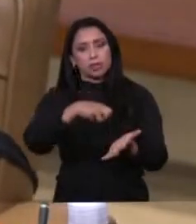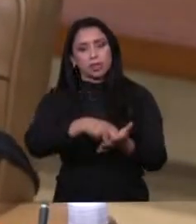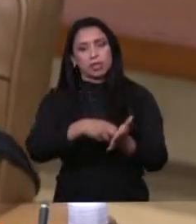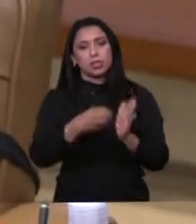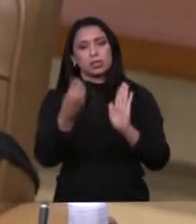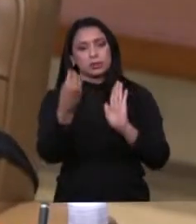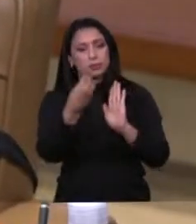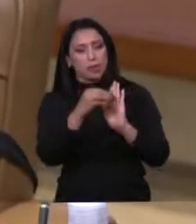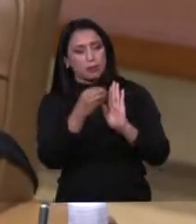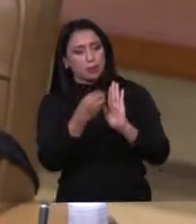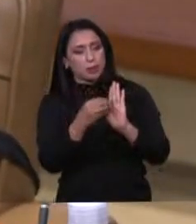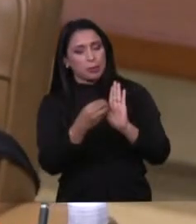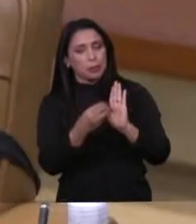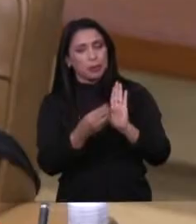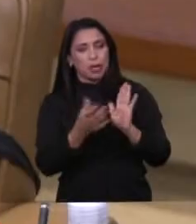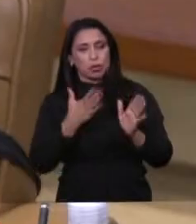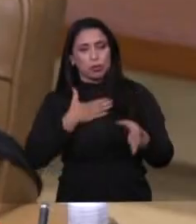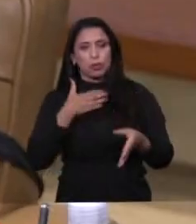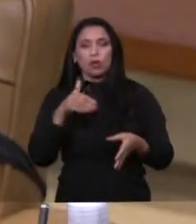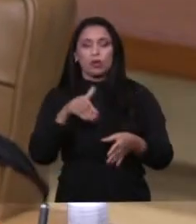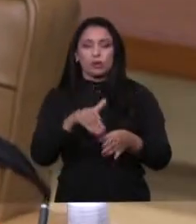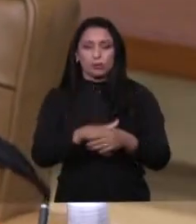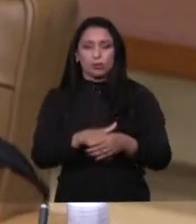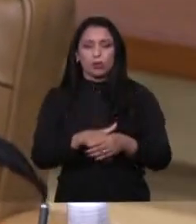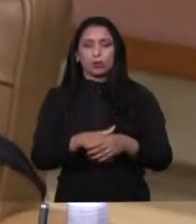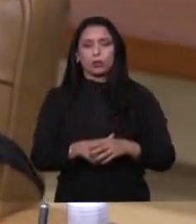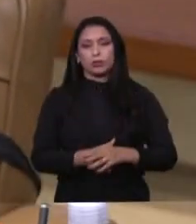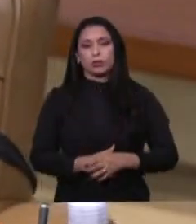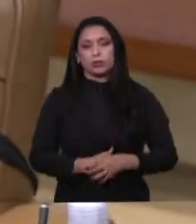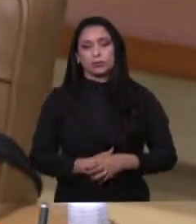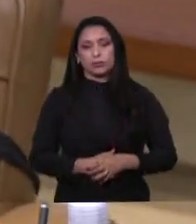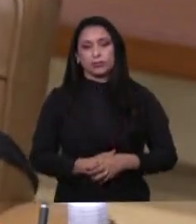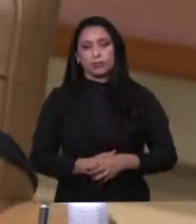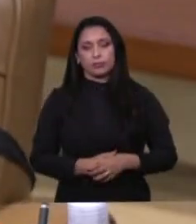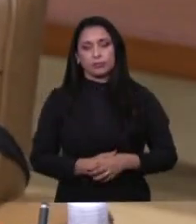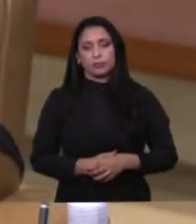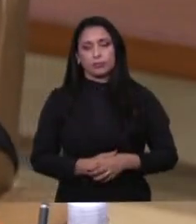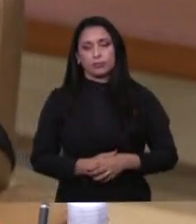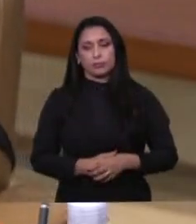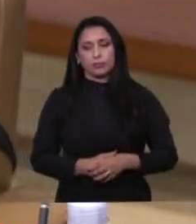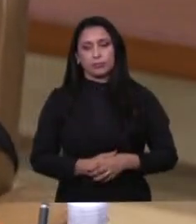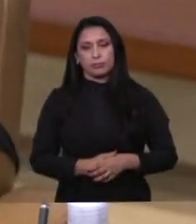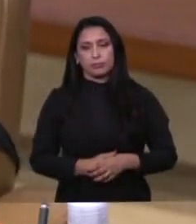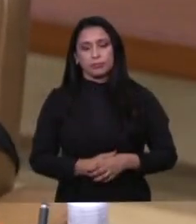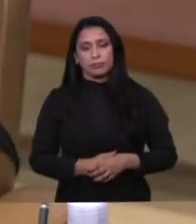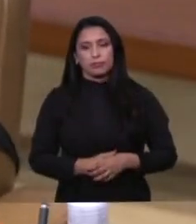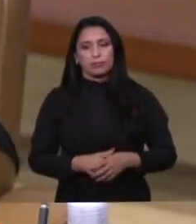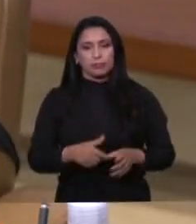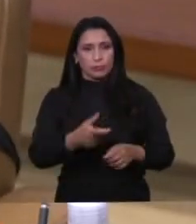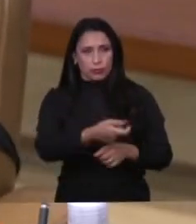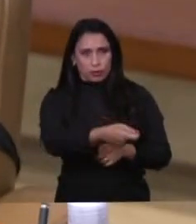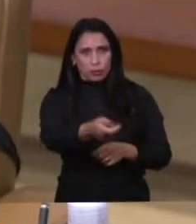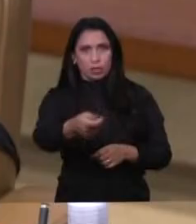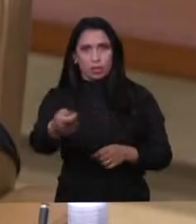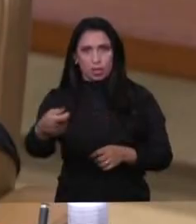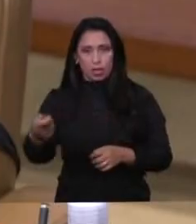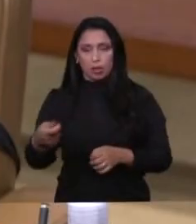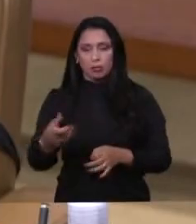disponível no meu voto e farei a entrega tão logo encerrada a